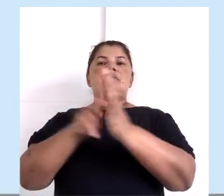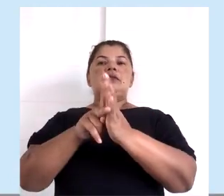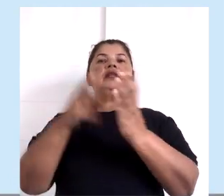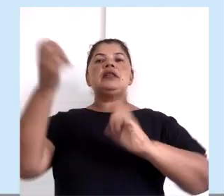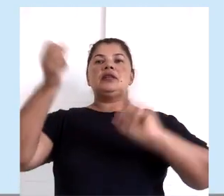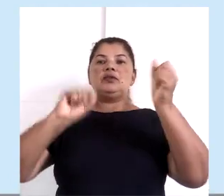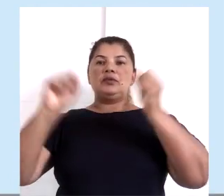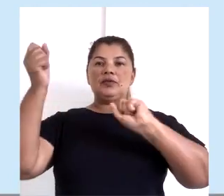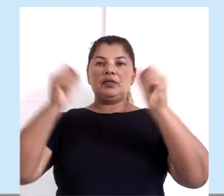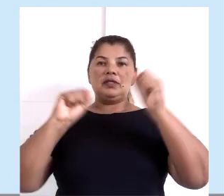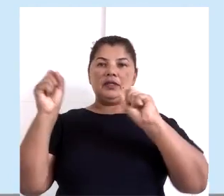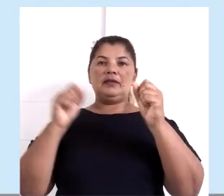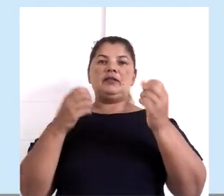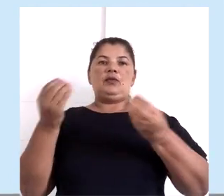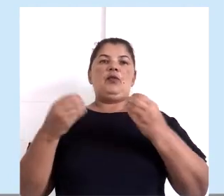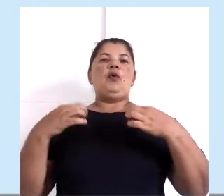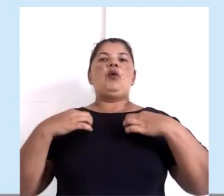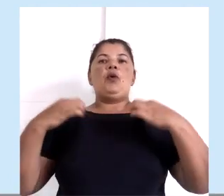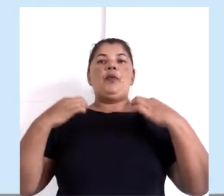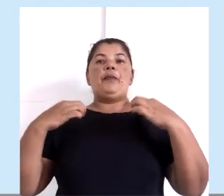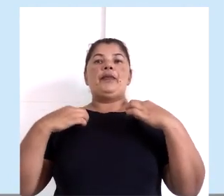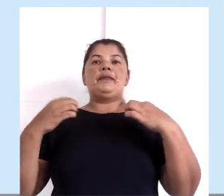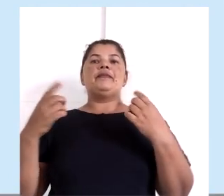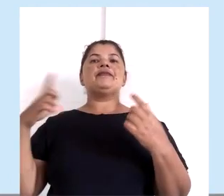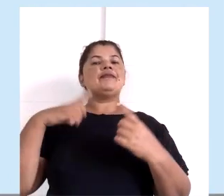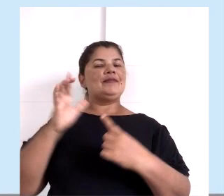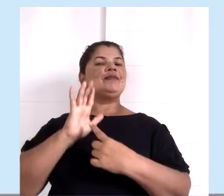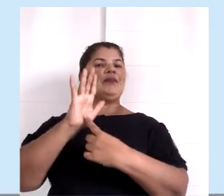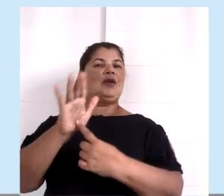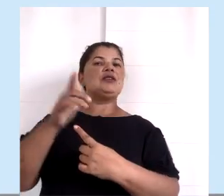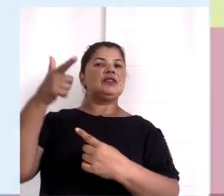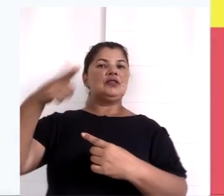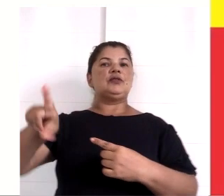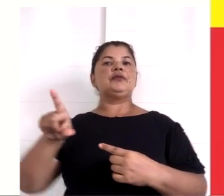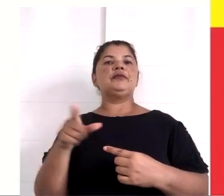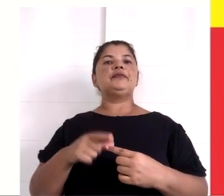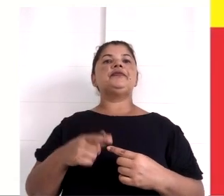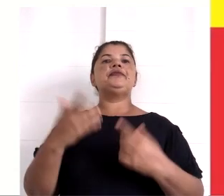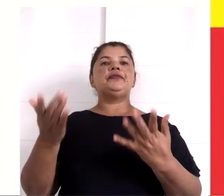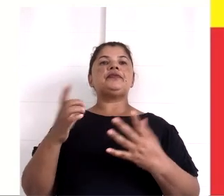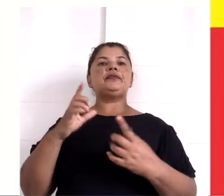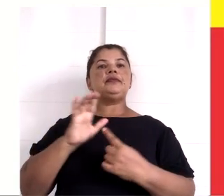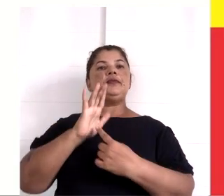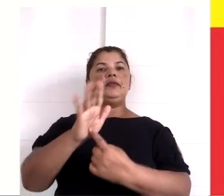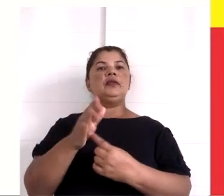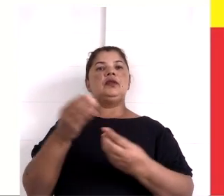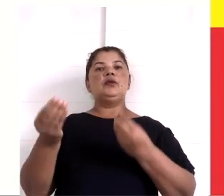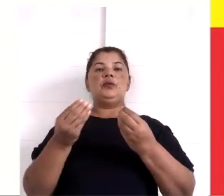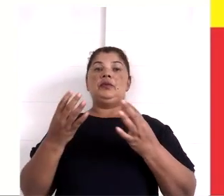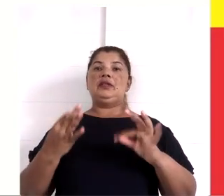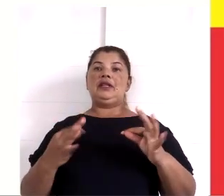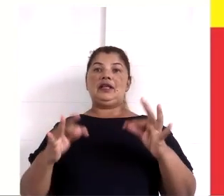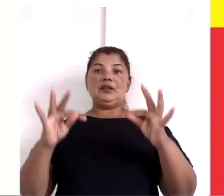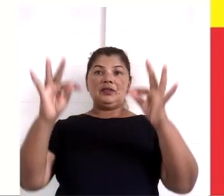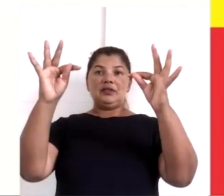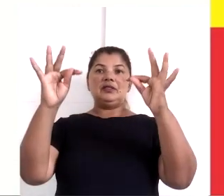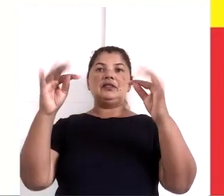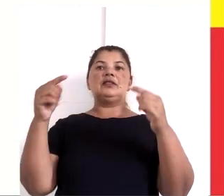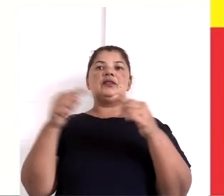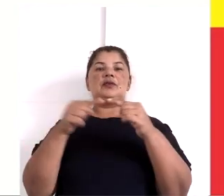industriais nessa questão aí de produção de roupa? Acompanha na tela mais uma vez. A gente vai ver, né, a evolução da